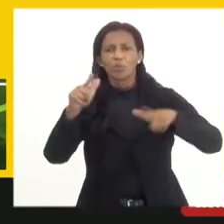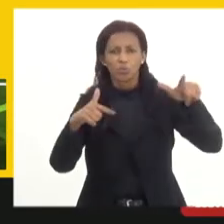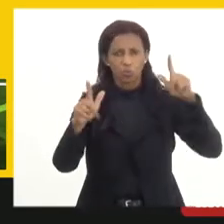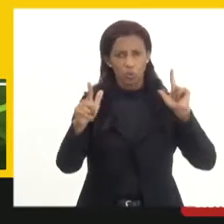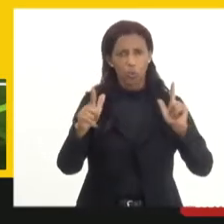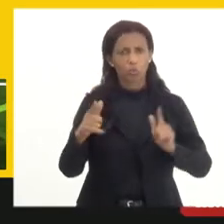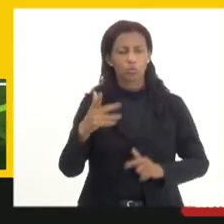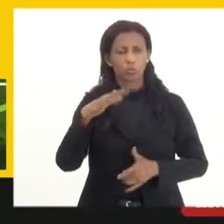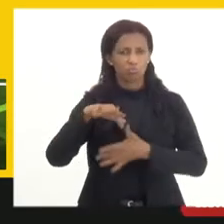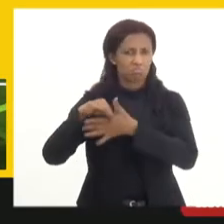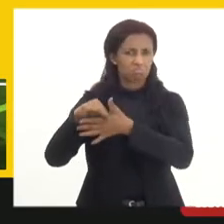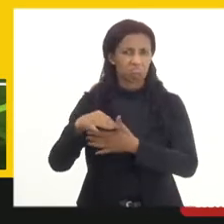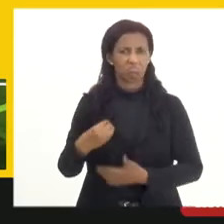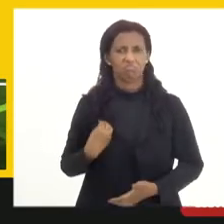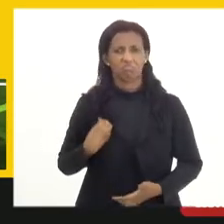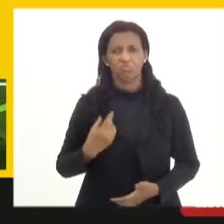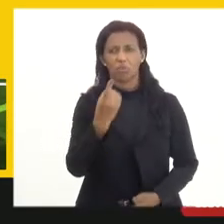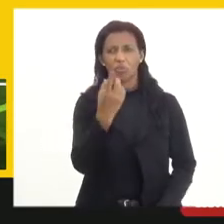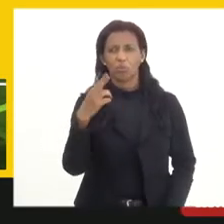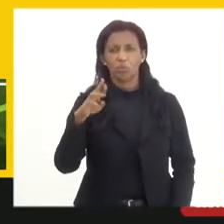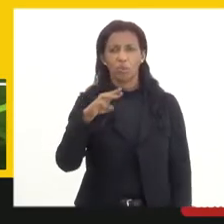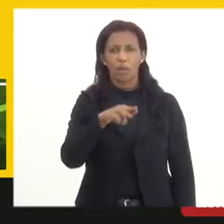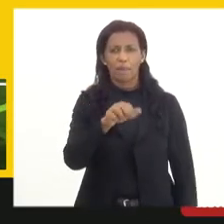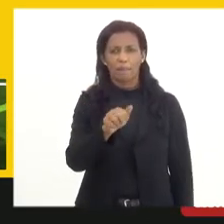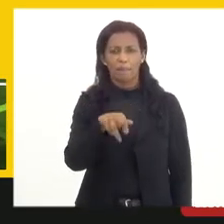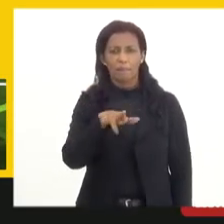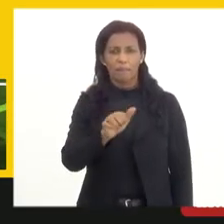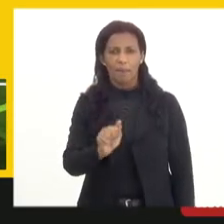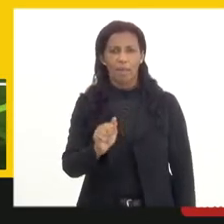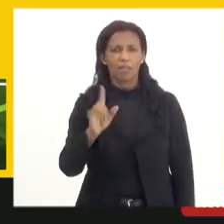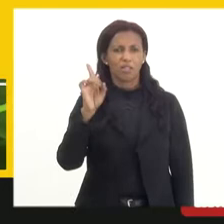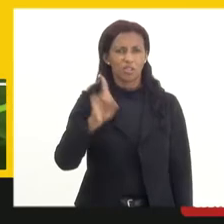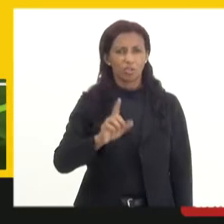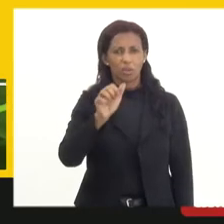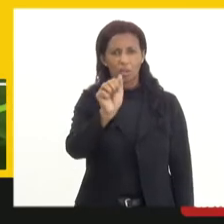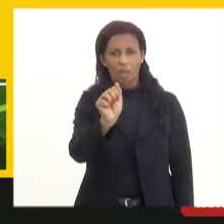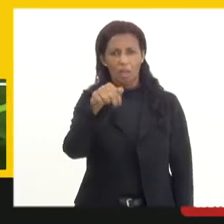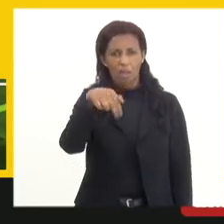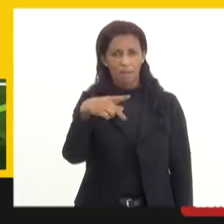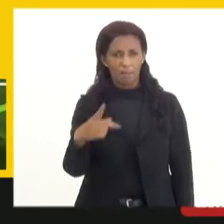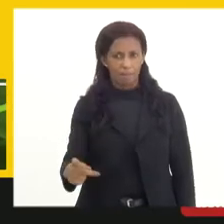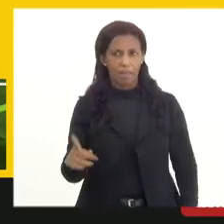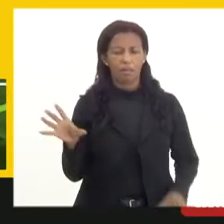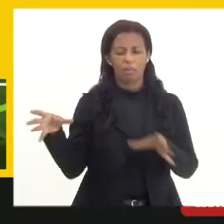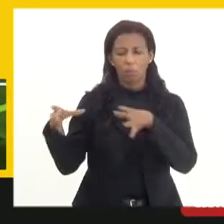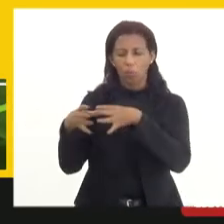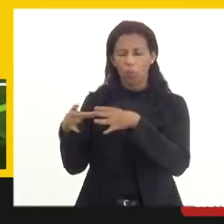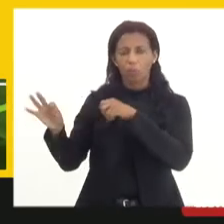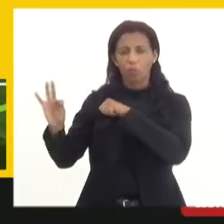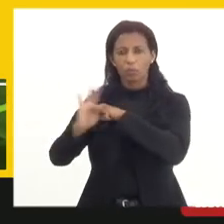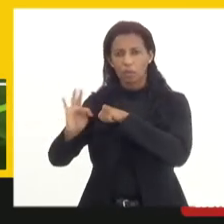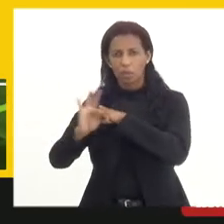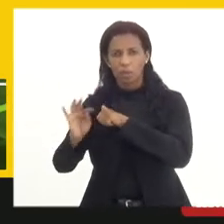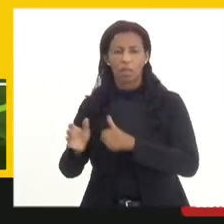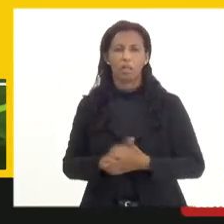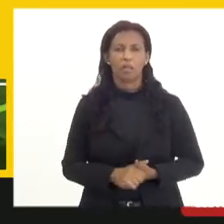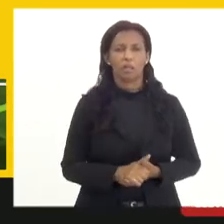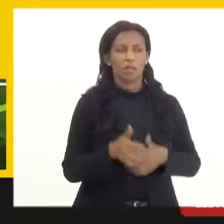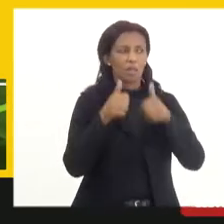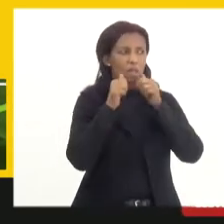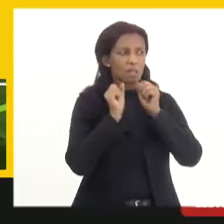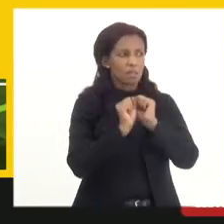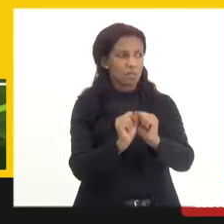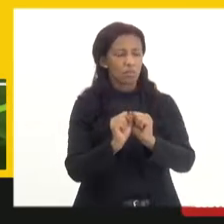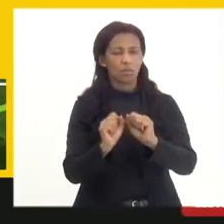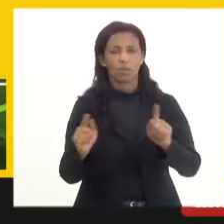aqui presentes, cumprimentar a doutora Magda, ex-diretora-geral da ANP, parte da equipe técnica, assessora fiscal